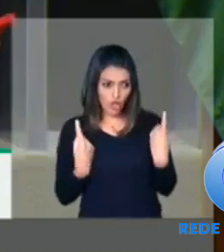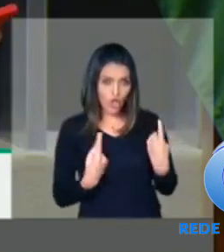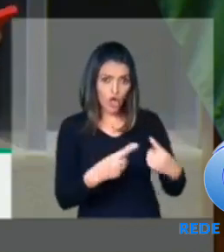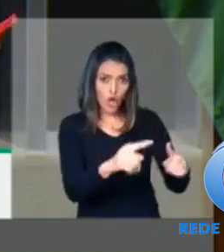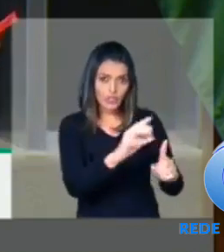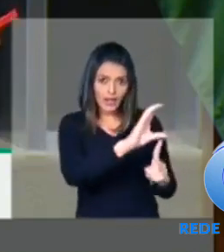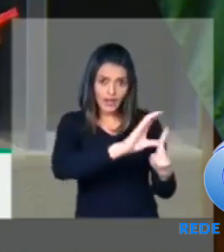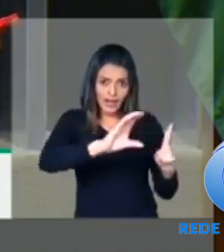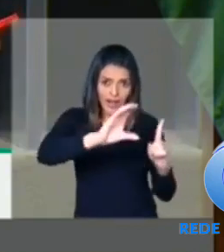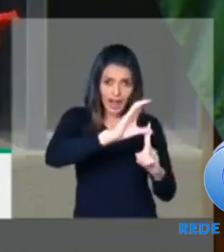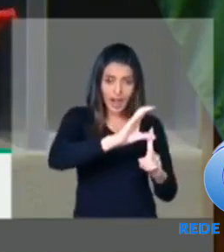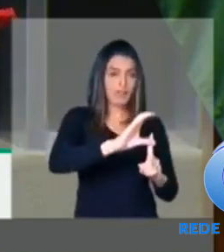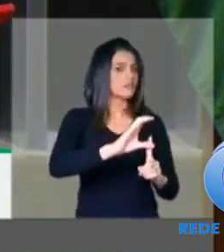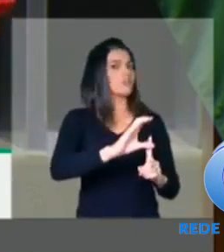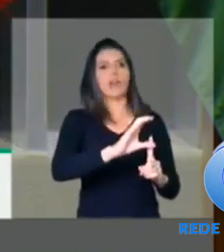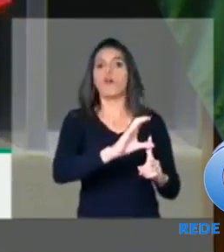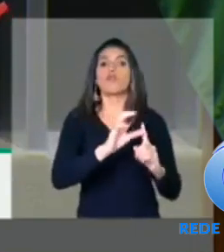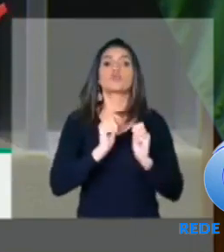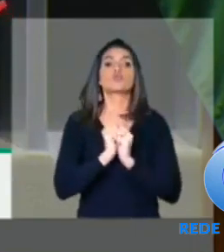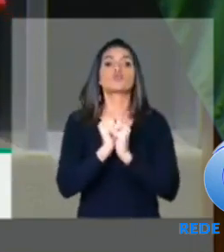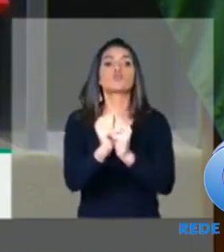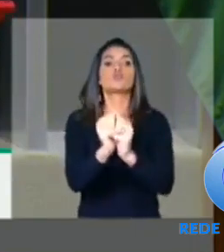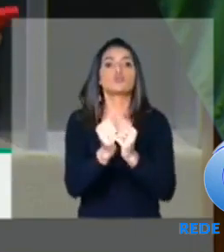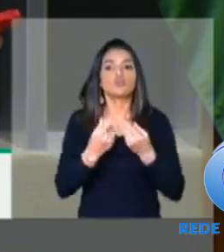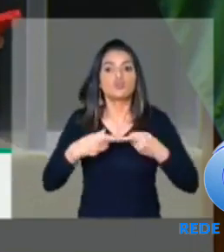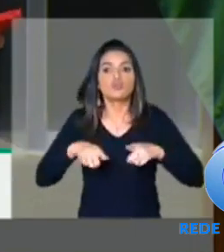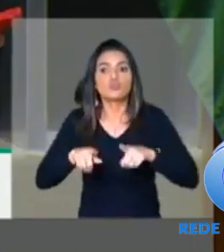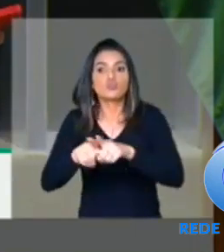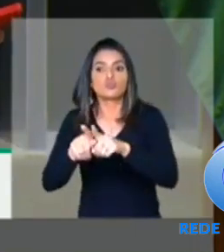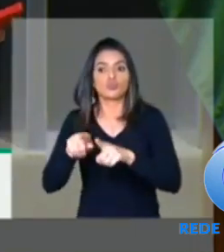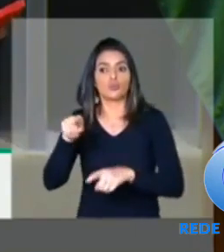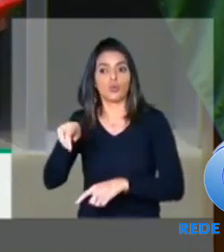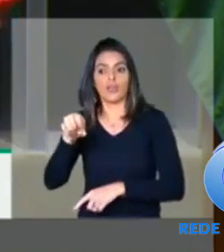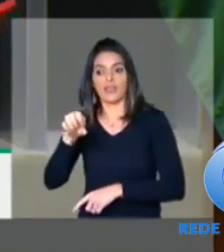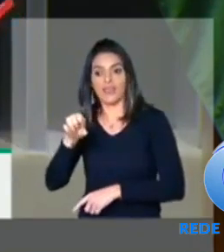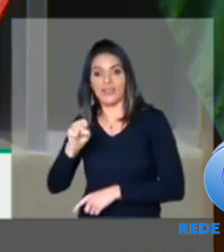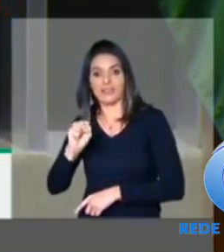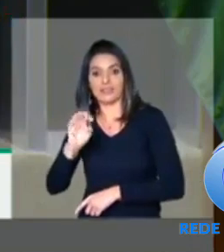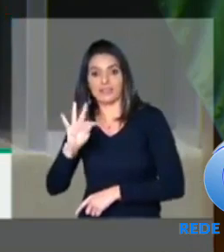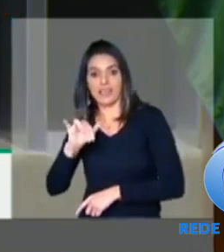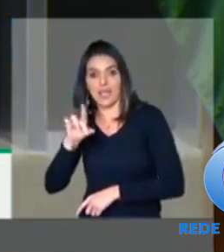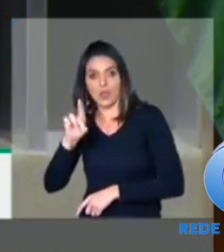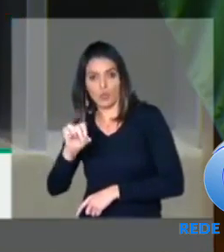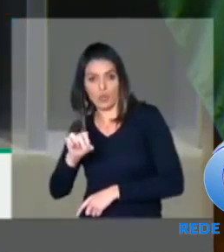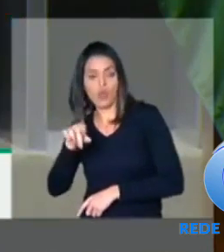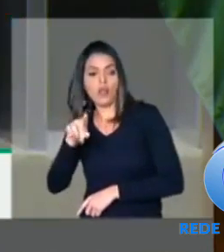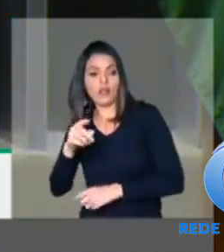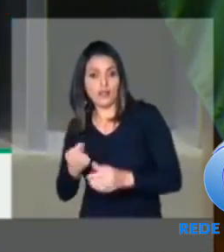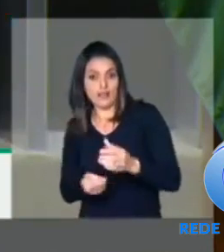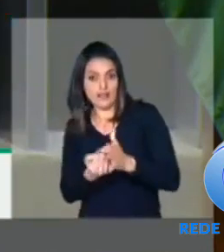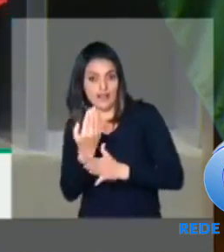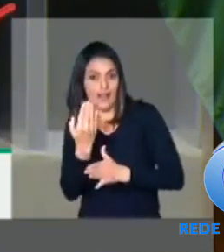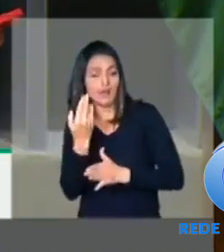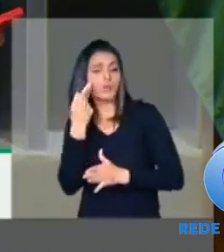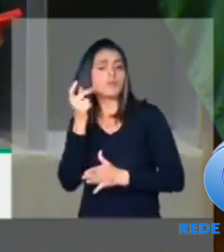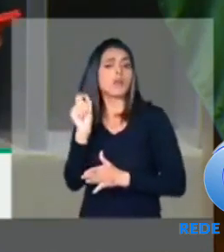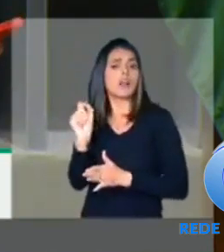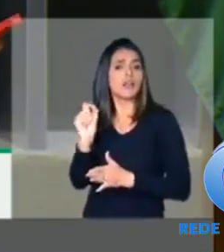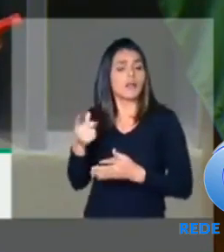ele nasceu com o capitalismo e para o capitalismo. Então, essa regulação,